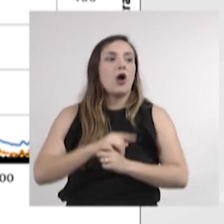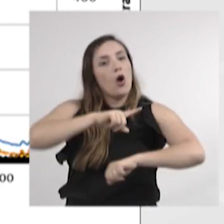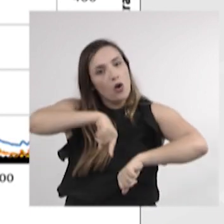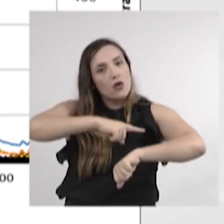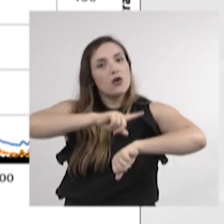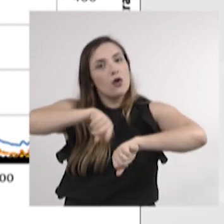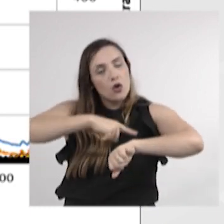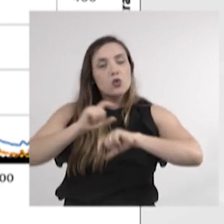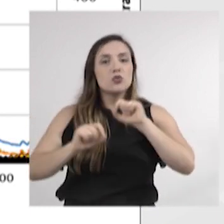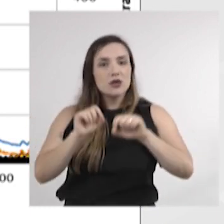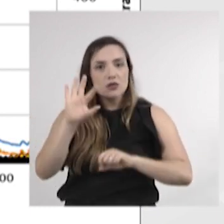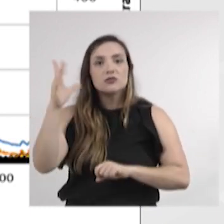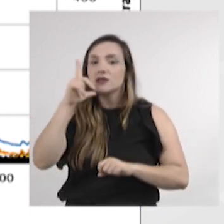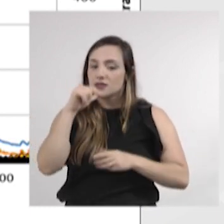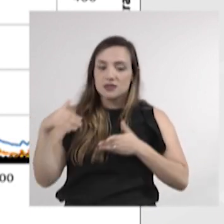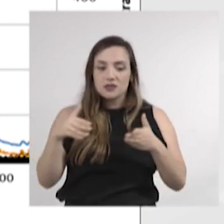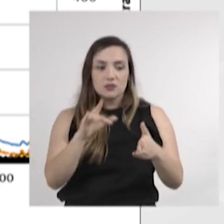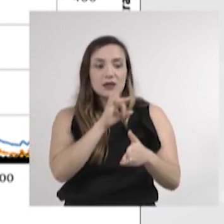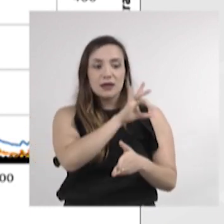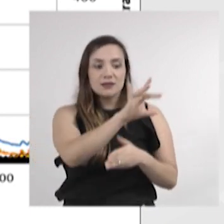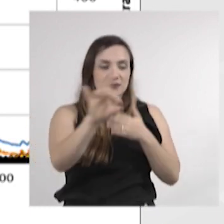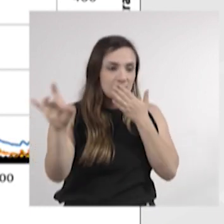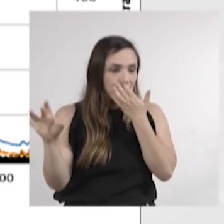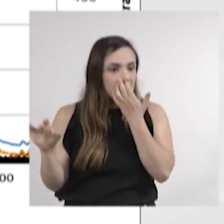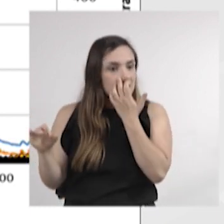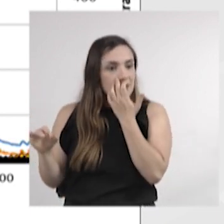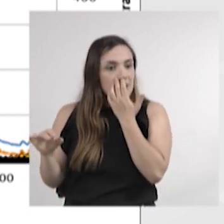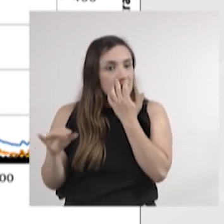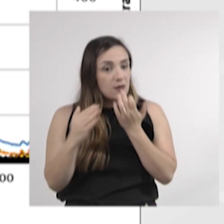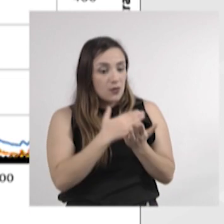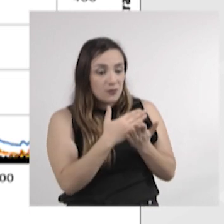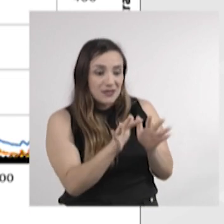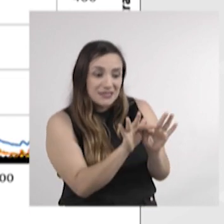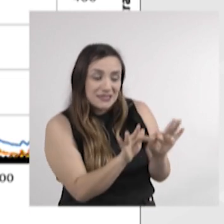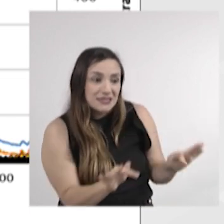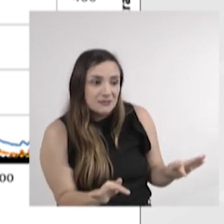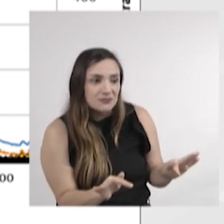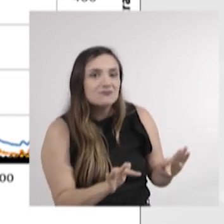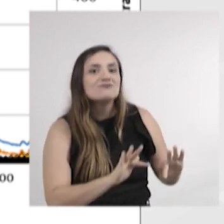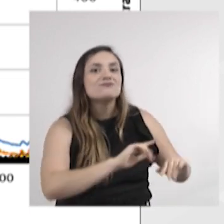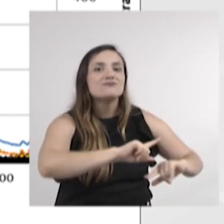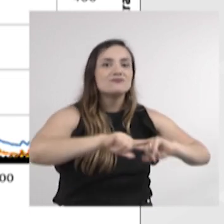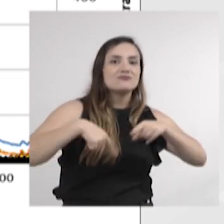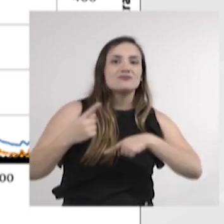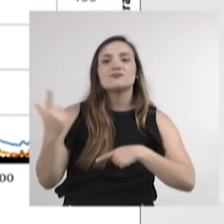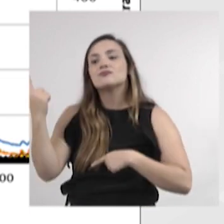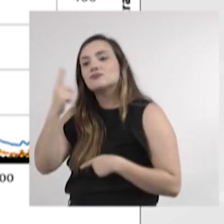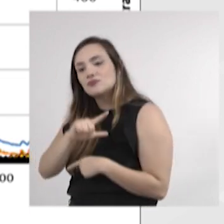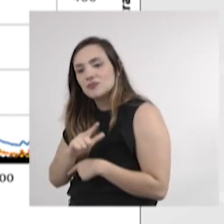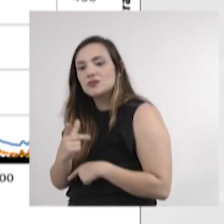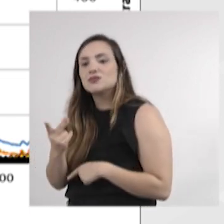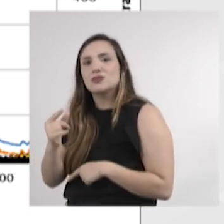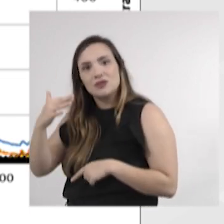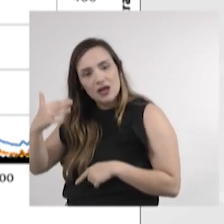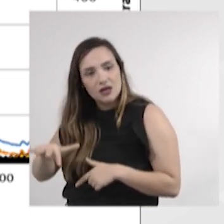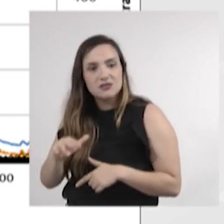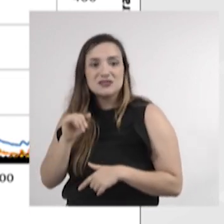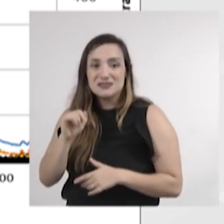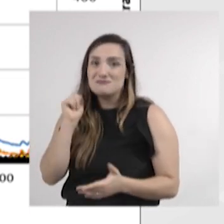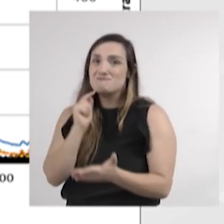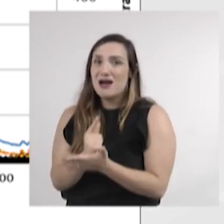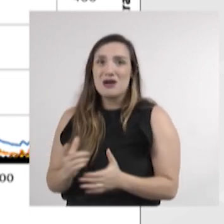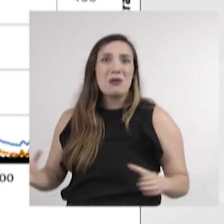acontece em cada um desses rios monitorados. Então, a gente começa por um mais simples, mais barato, e chegamos num monitoramento que, se fosse pagar uma